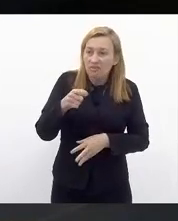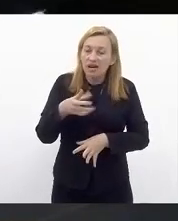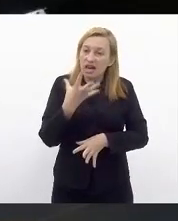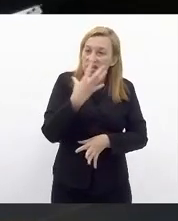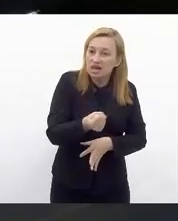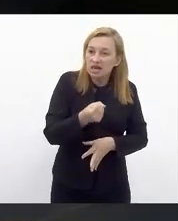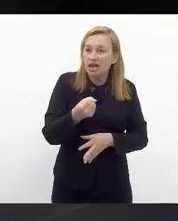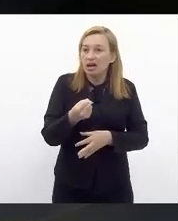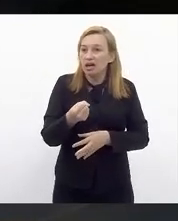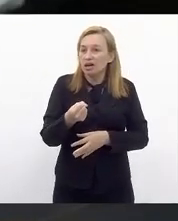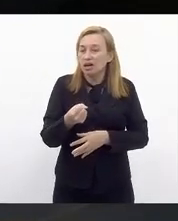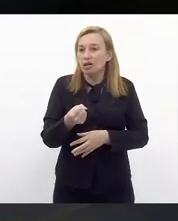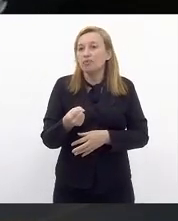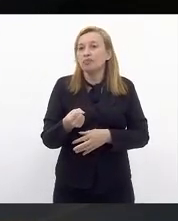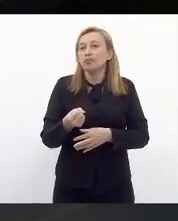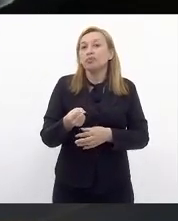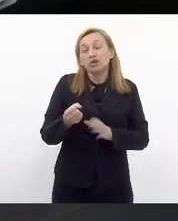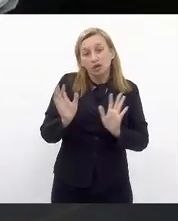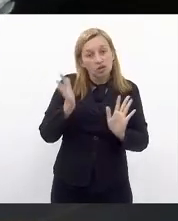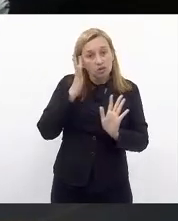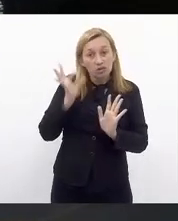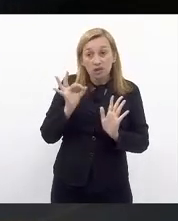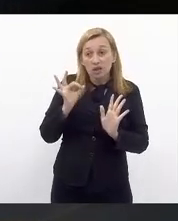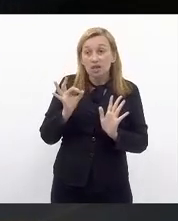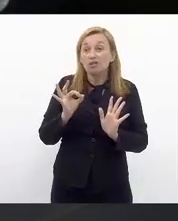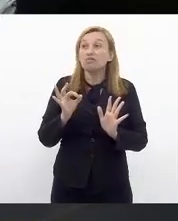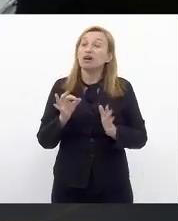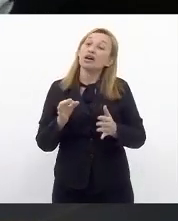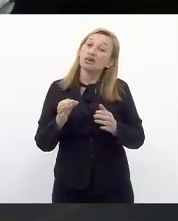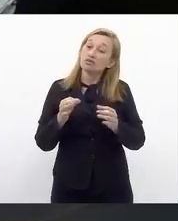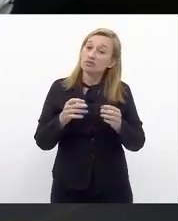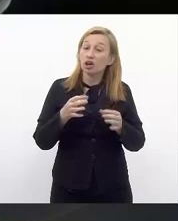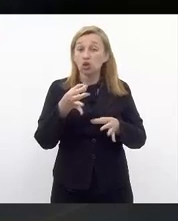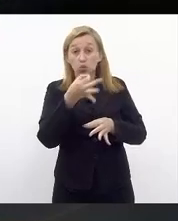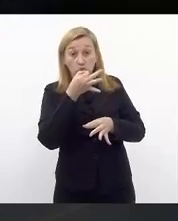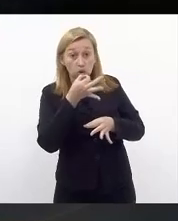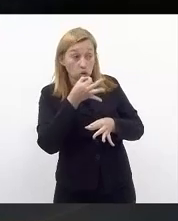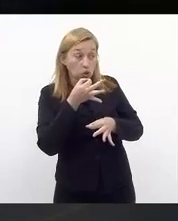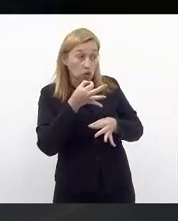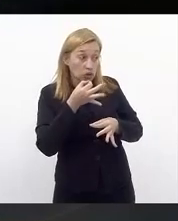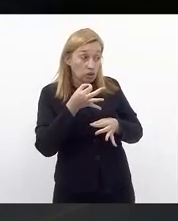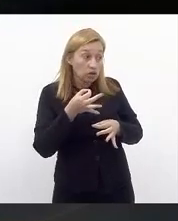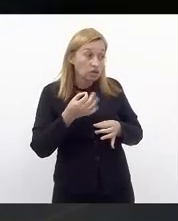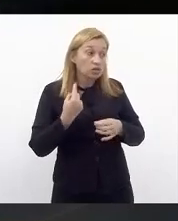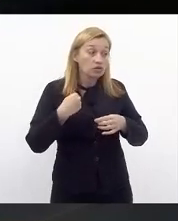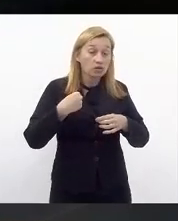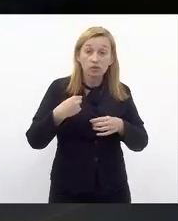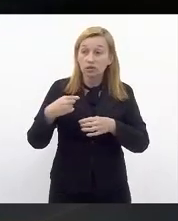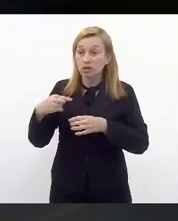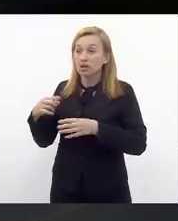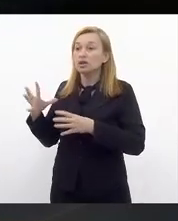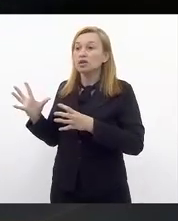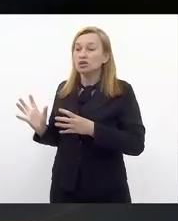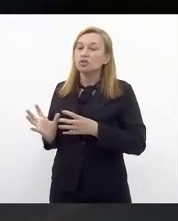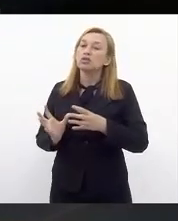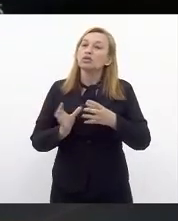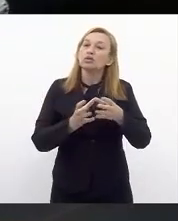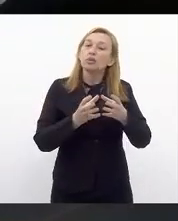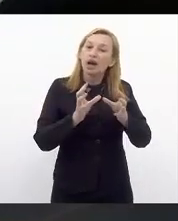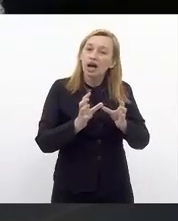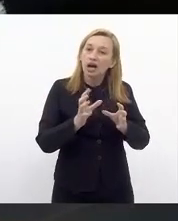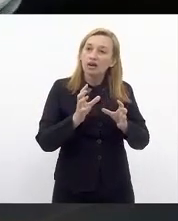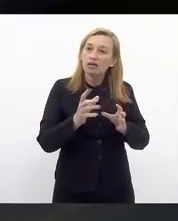certo tá tudo ok a gente logicamente que a gente vai levar todos os argumentos que foram levados na casa tá para